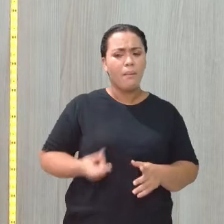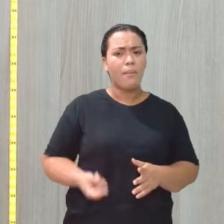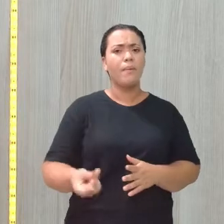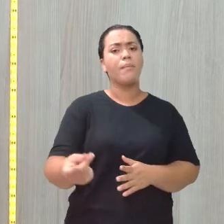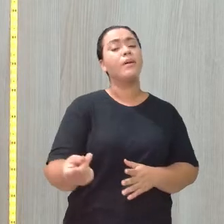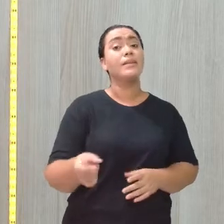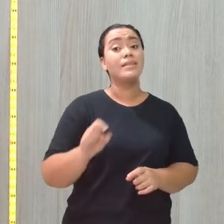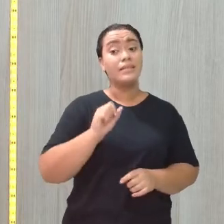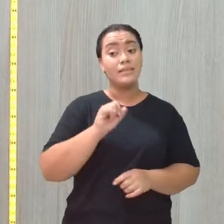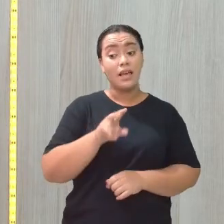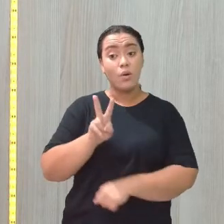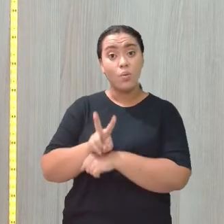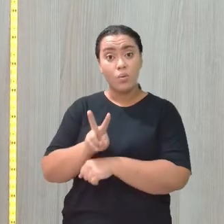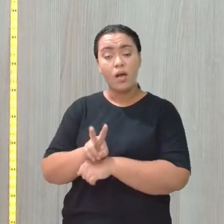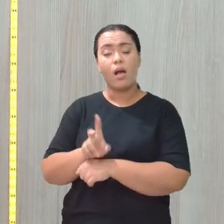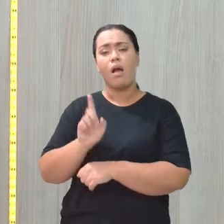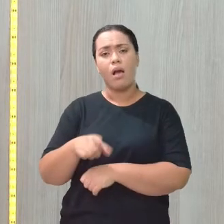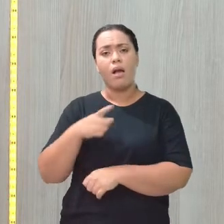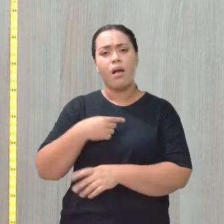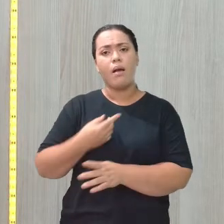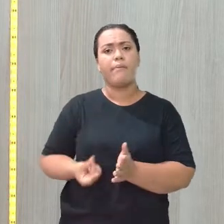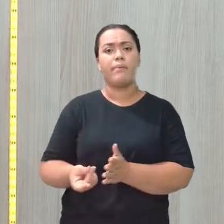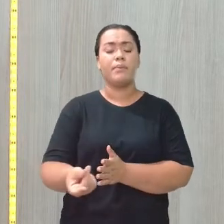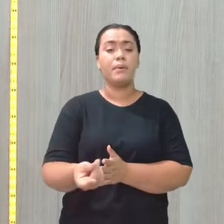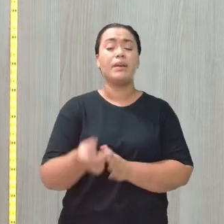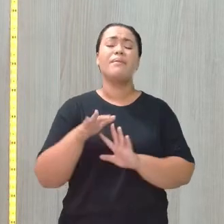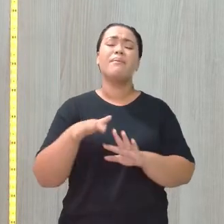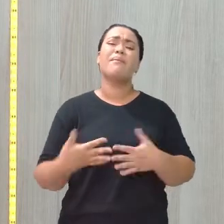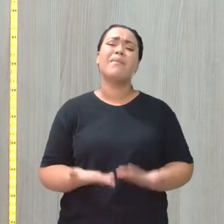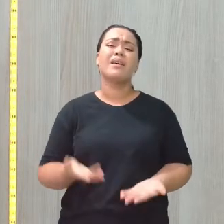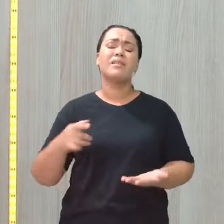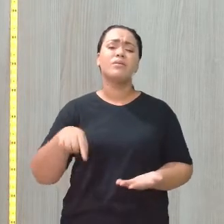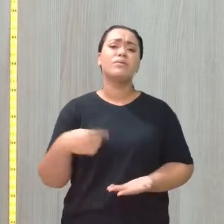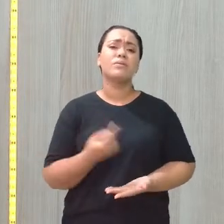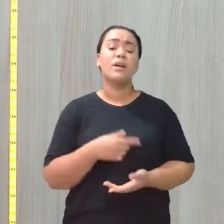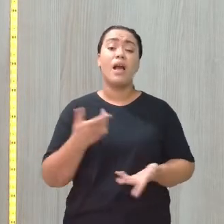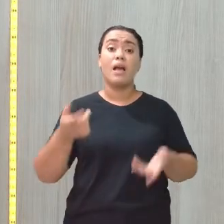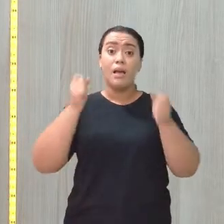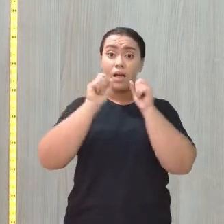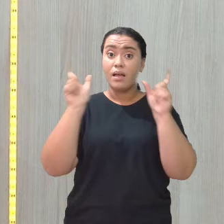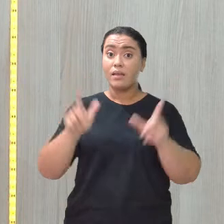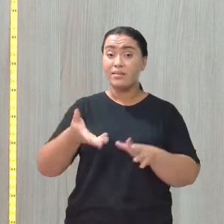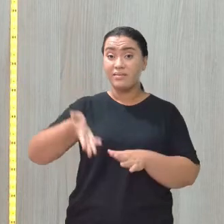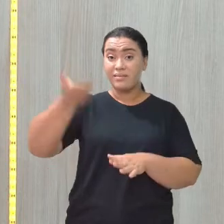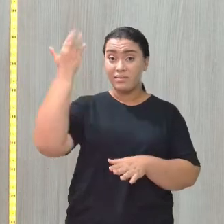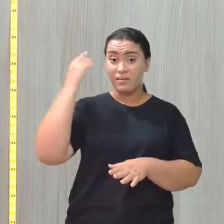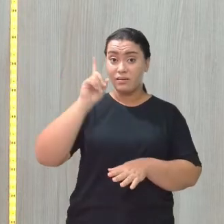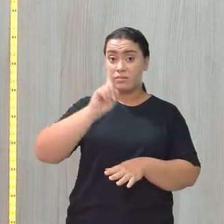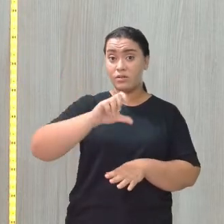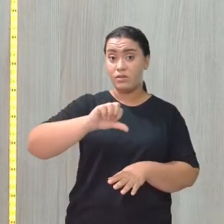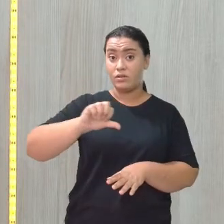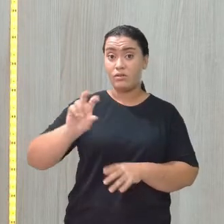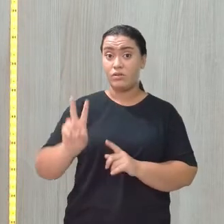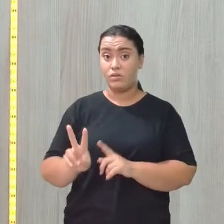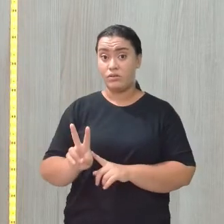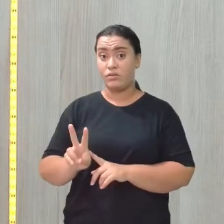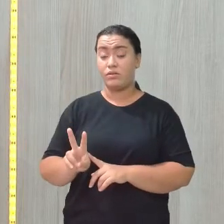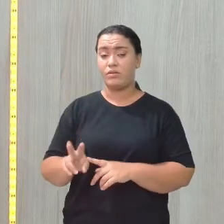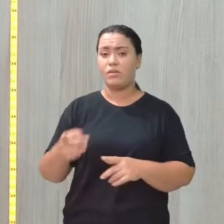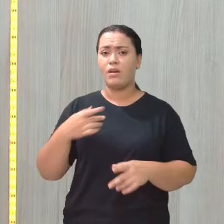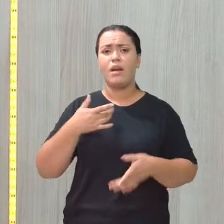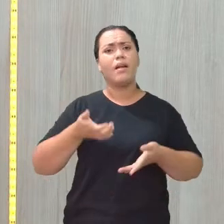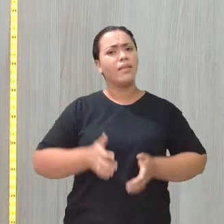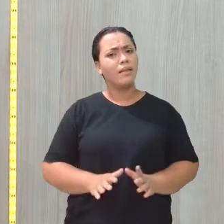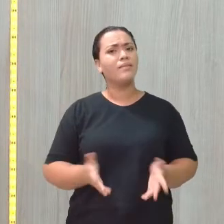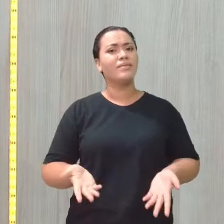muitos e muito tempo. Mas hoje já está um grande alerta. Vejam bem, em 92... O ano que eu nasci, já professora, estava, veja só. O